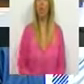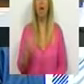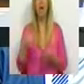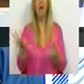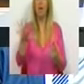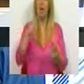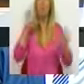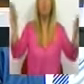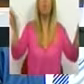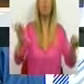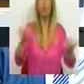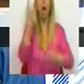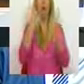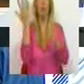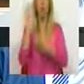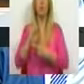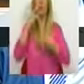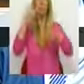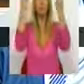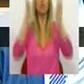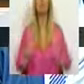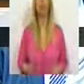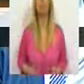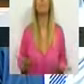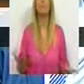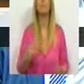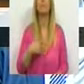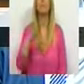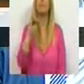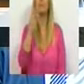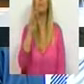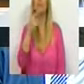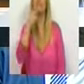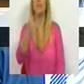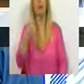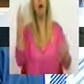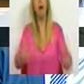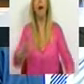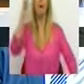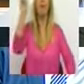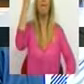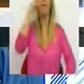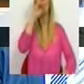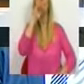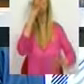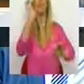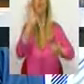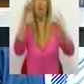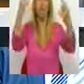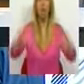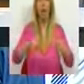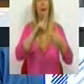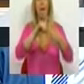exemplos já foram dados aqui. Aliás, Churchill dizia mesmo que existem três mentiras. As pequenas, as grandes e